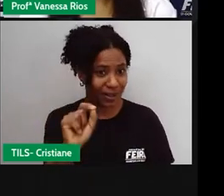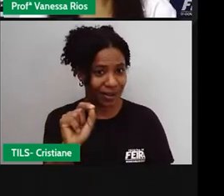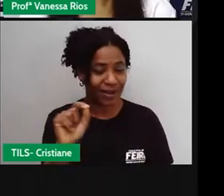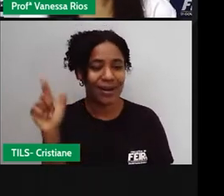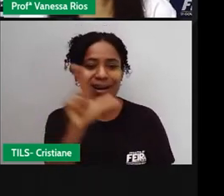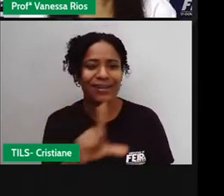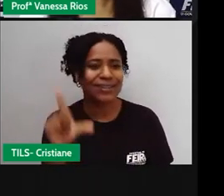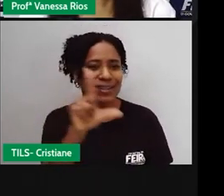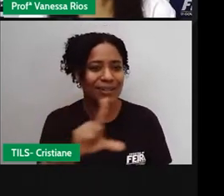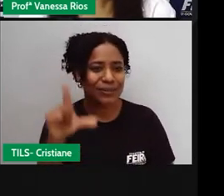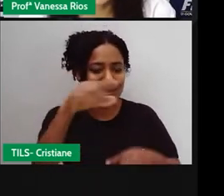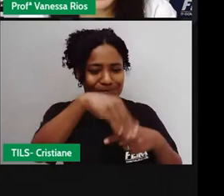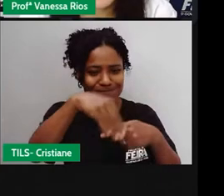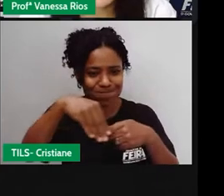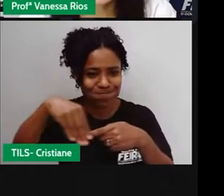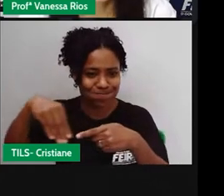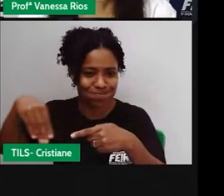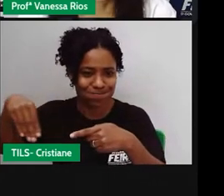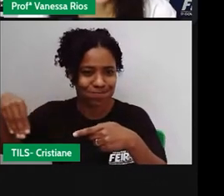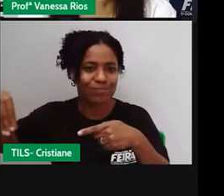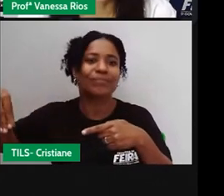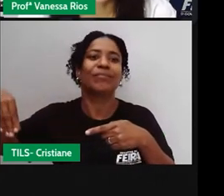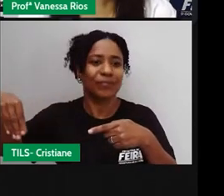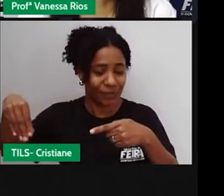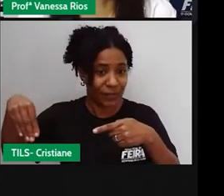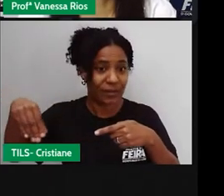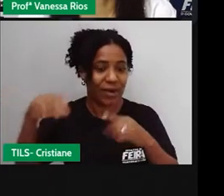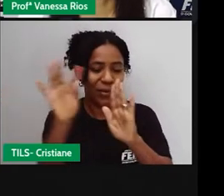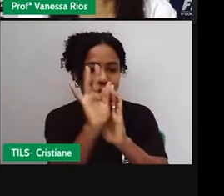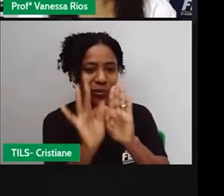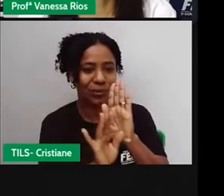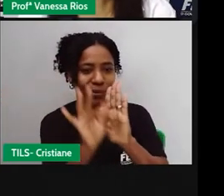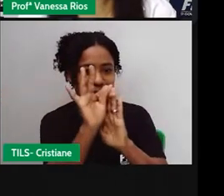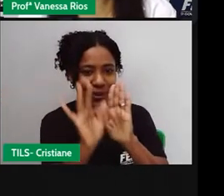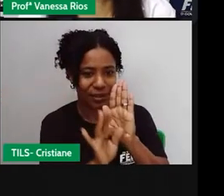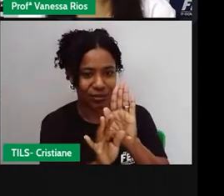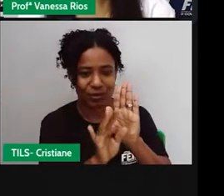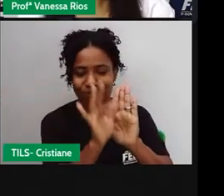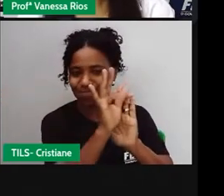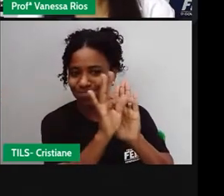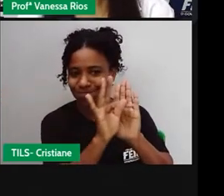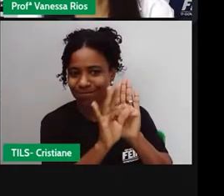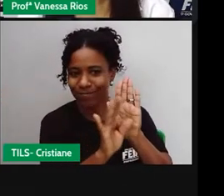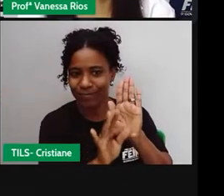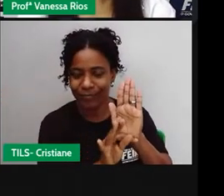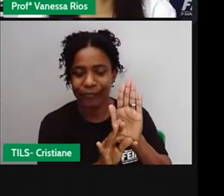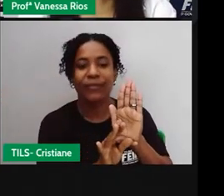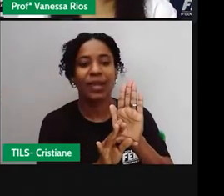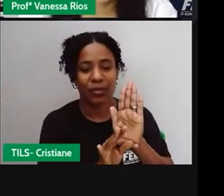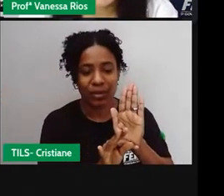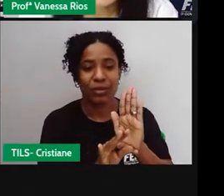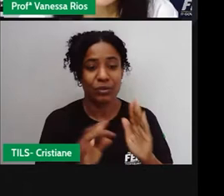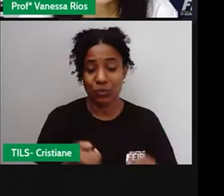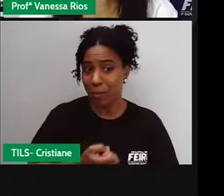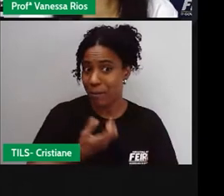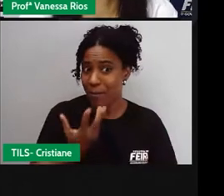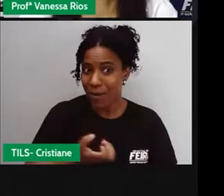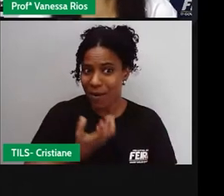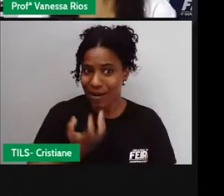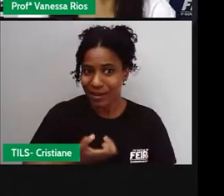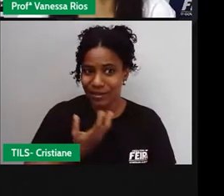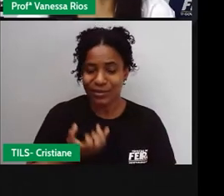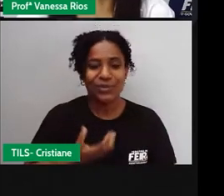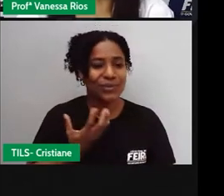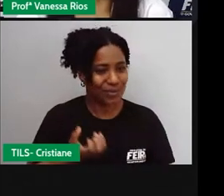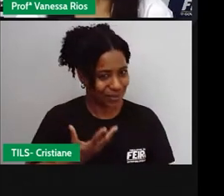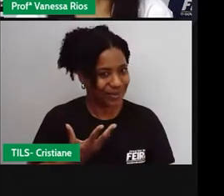viu como é que o texto se estrutura, né? Viu que a literatura de cordel é um texto poético, onde vai aparecer versos e também